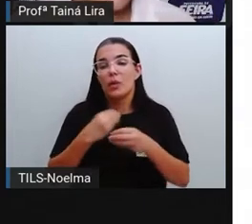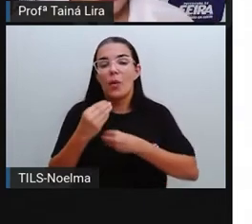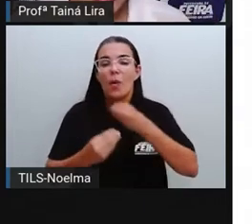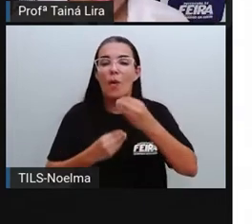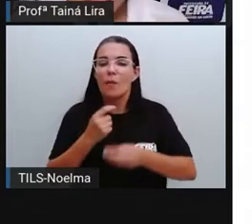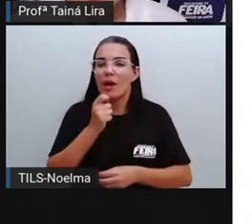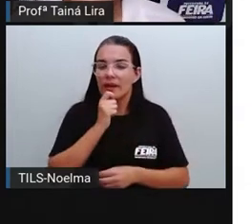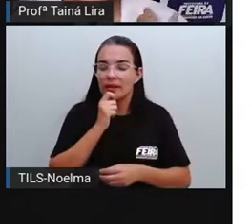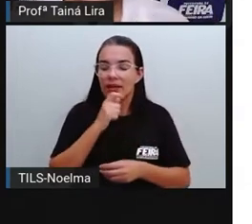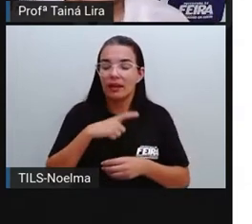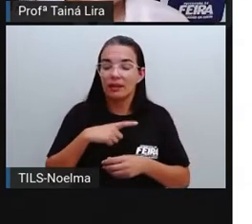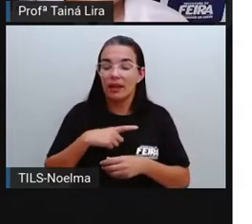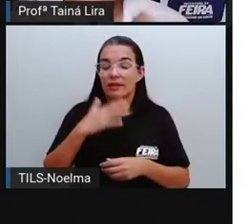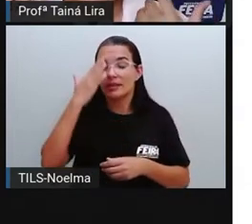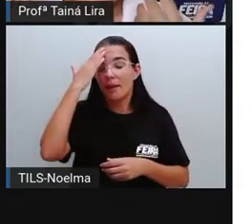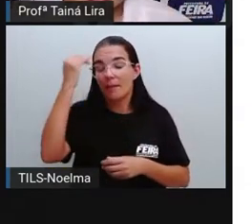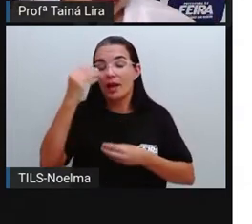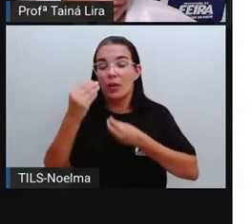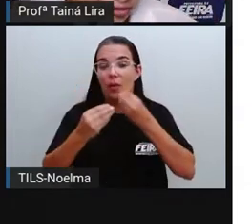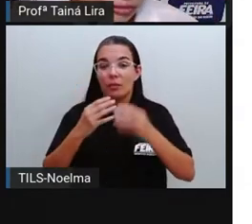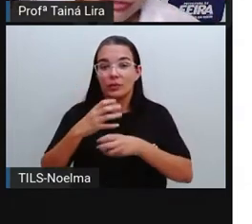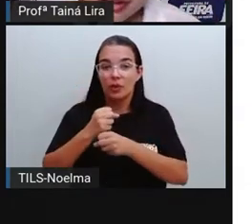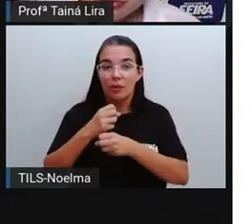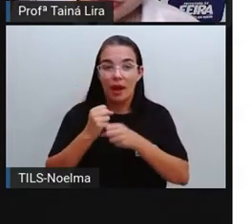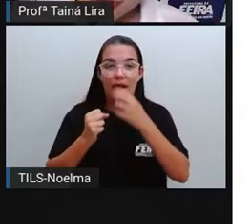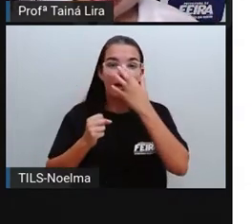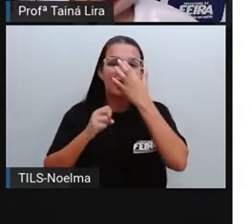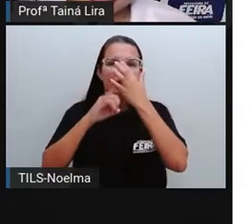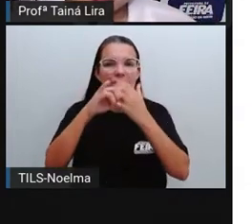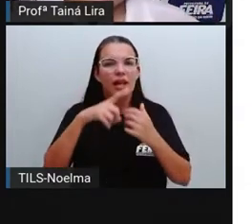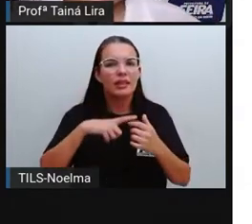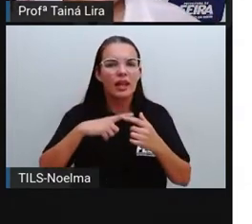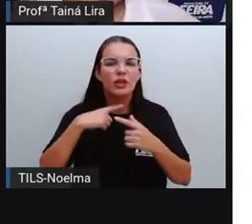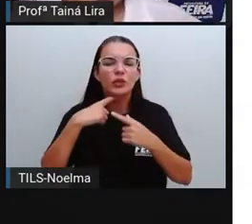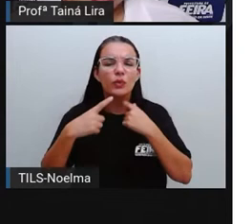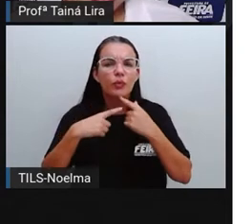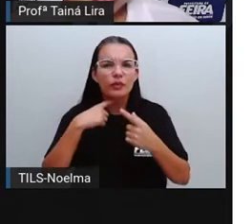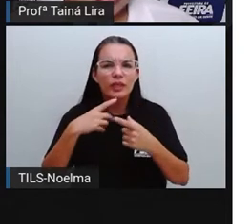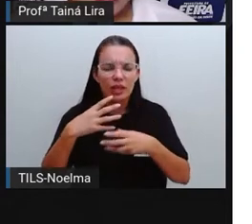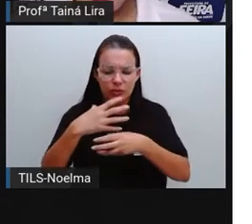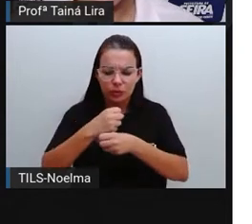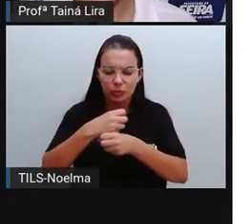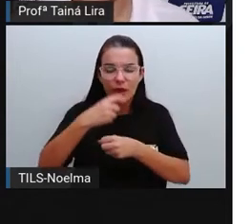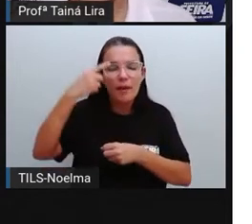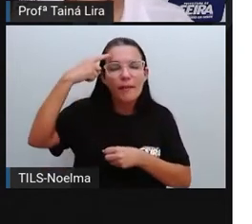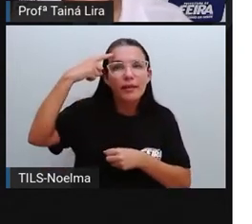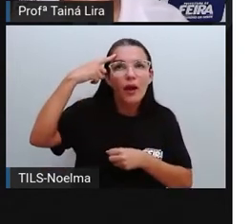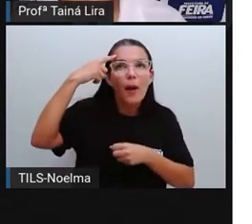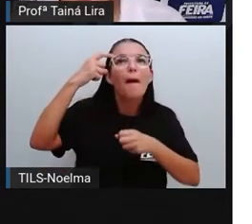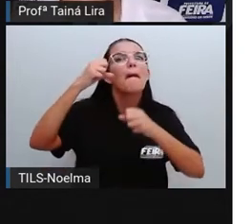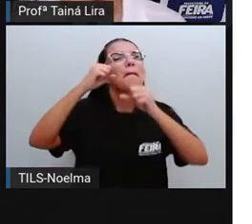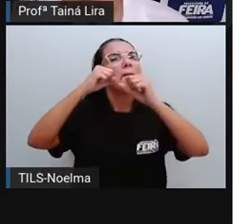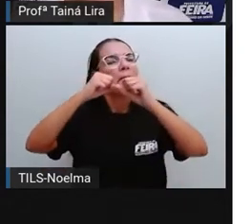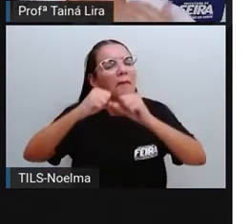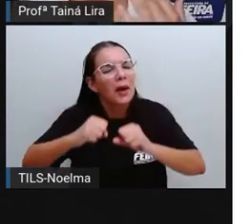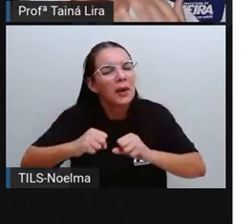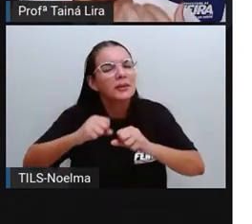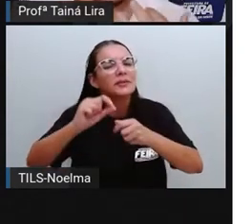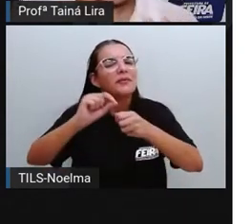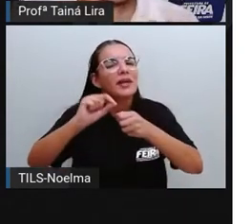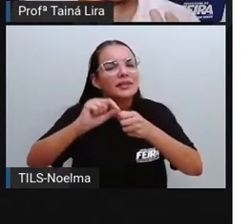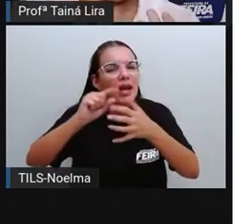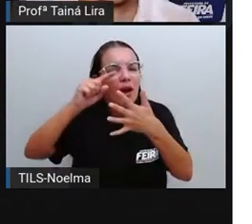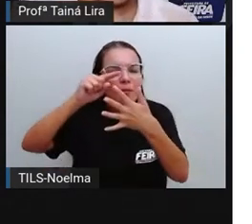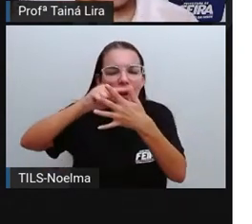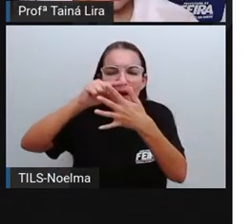somar esses valores, né? Se ainda tiver com dificuldade para fazer cálculo mental, não tem problema nenhum. Você